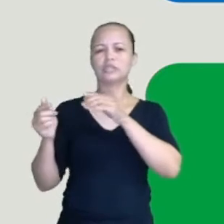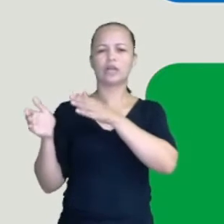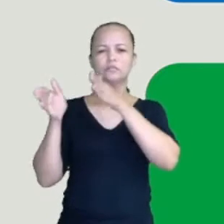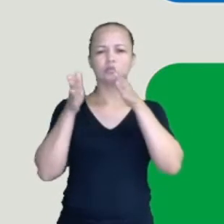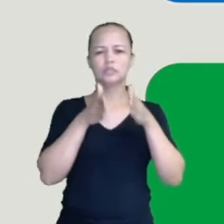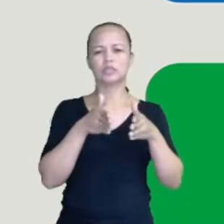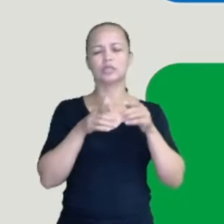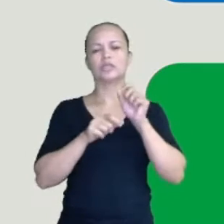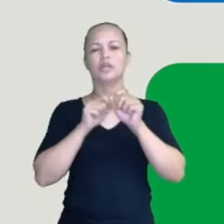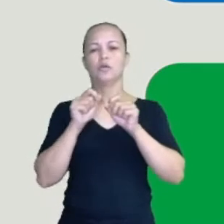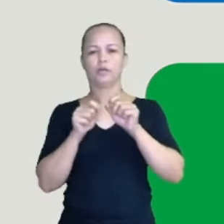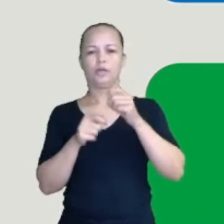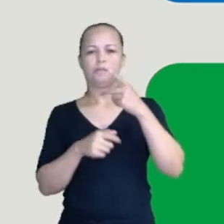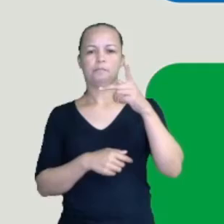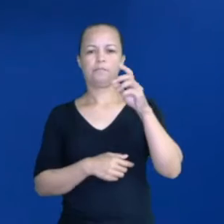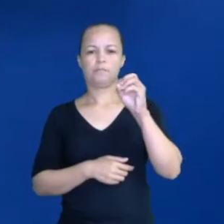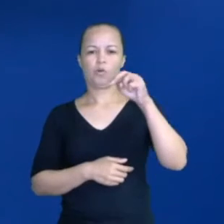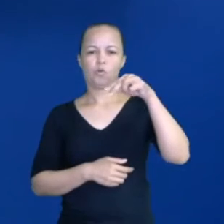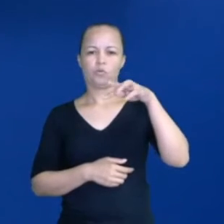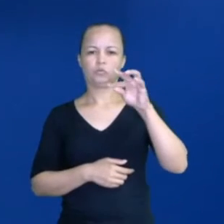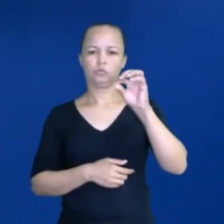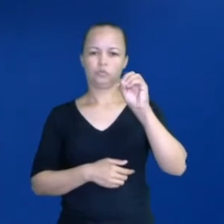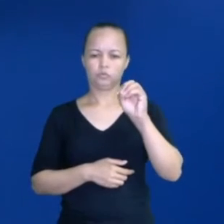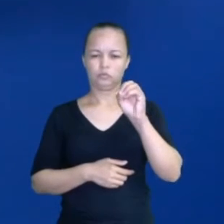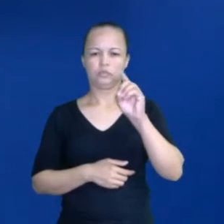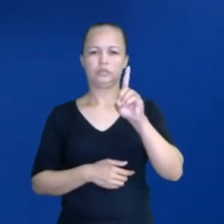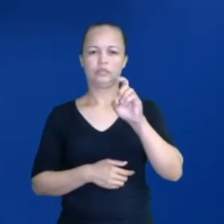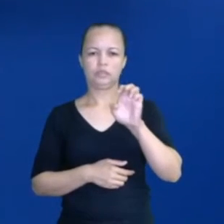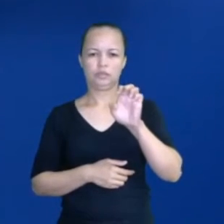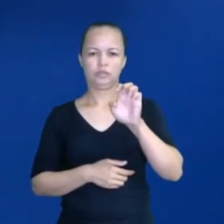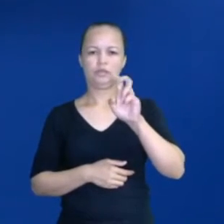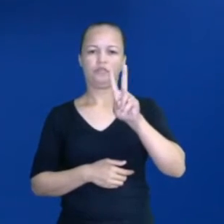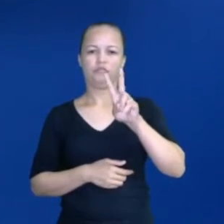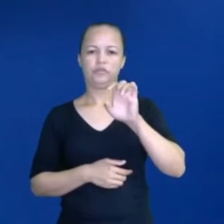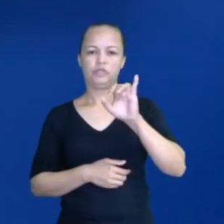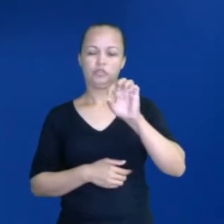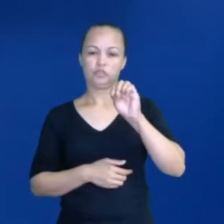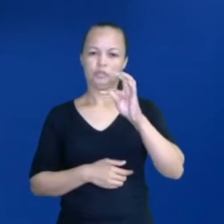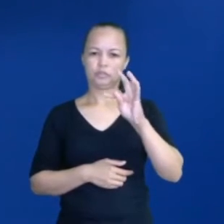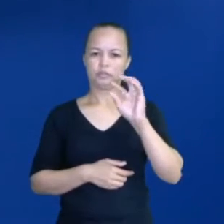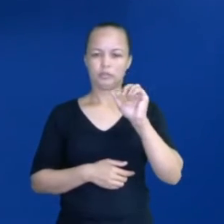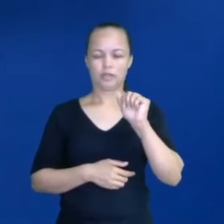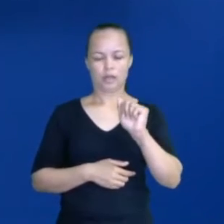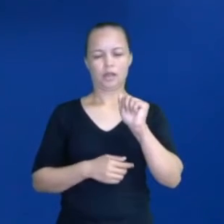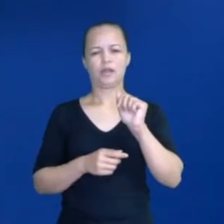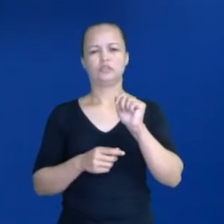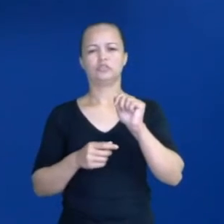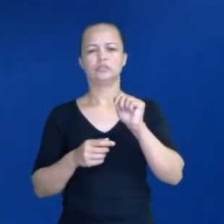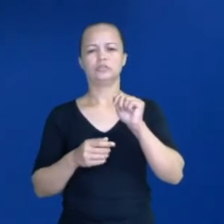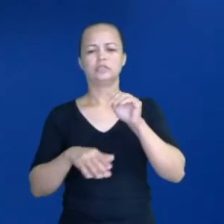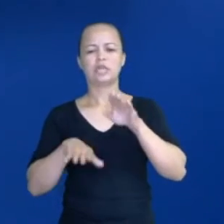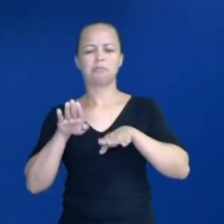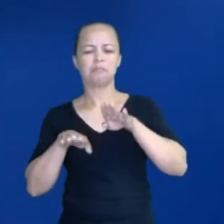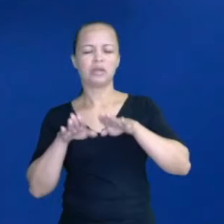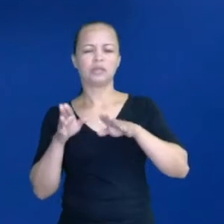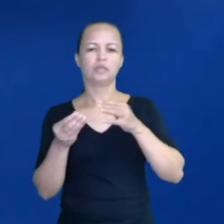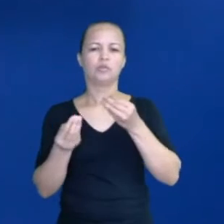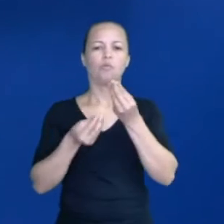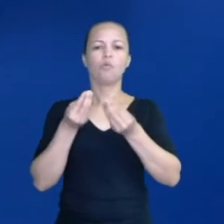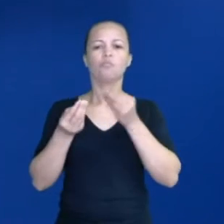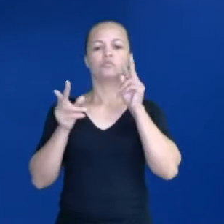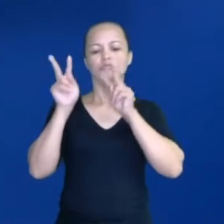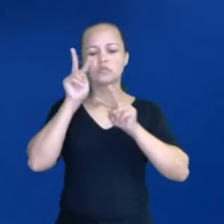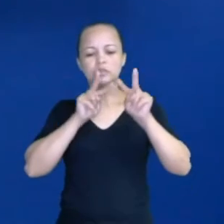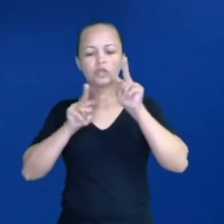é ponto de vista. Dependendo do local e do jeito que você olha os objetos ou aquela determinada